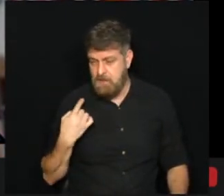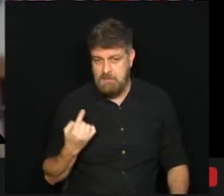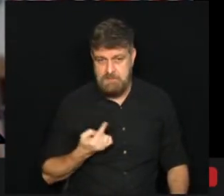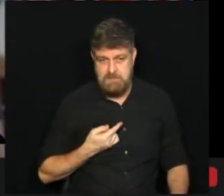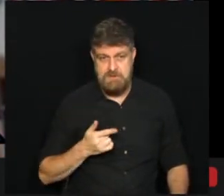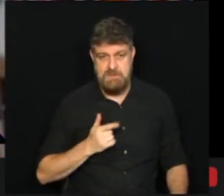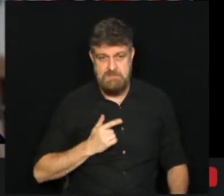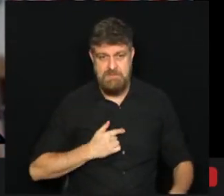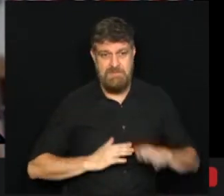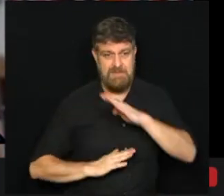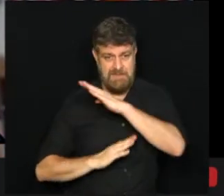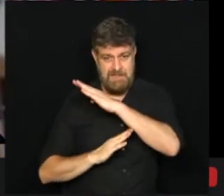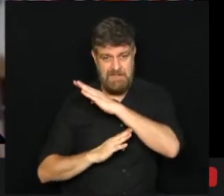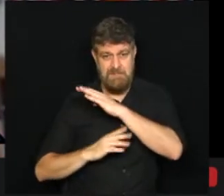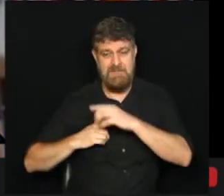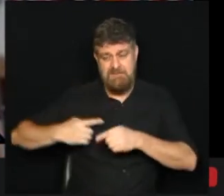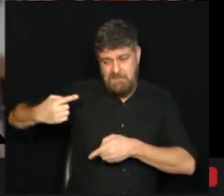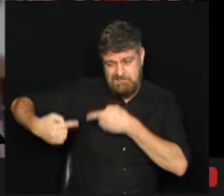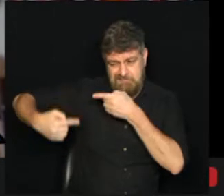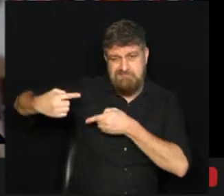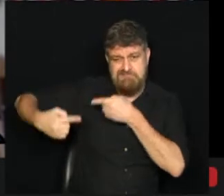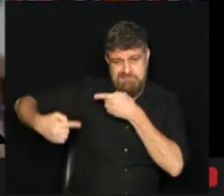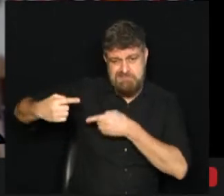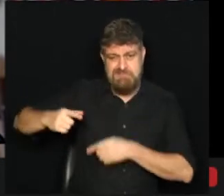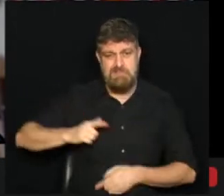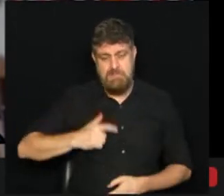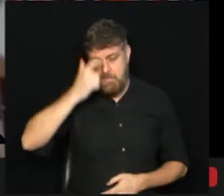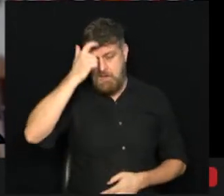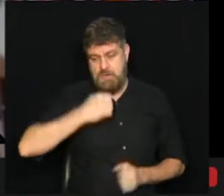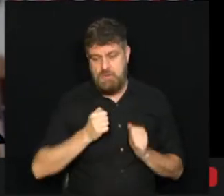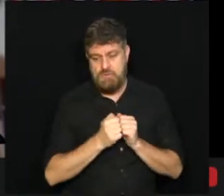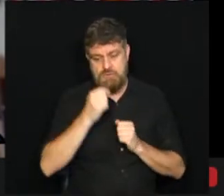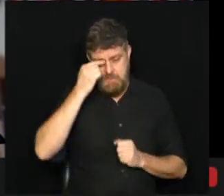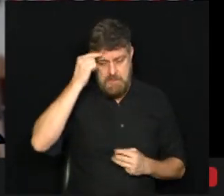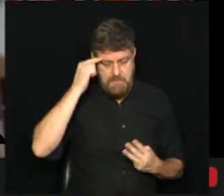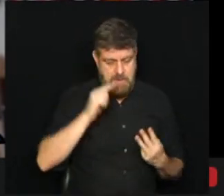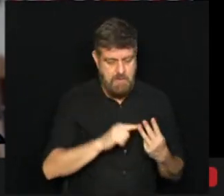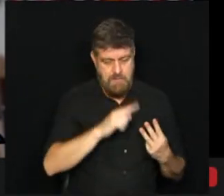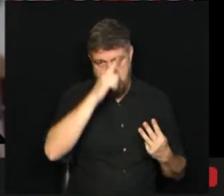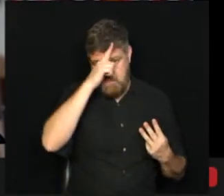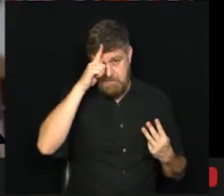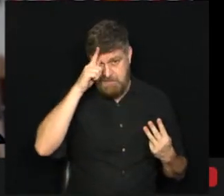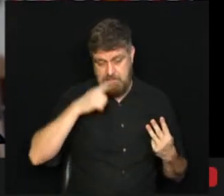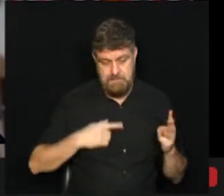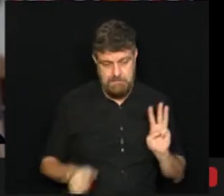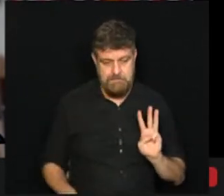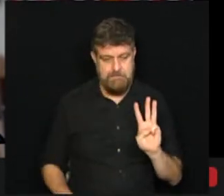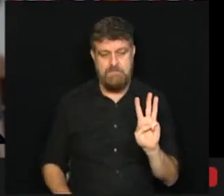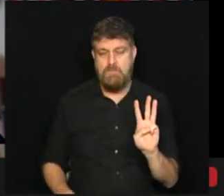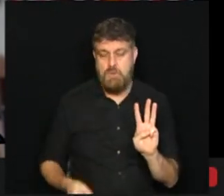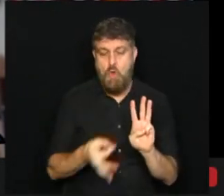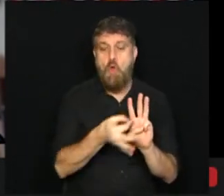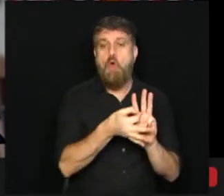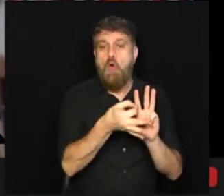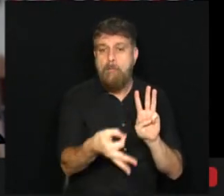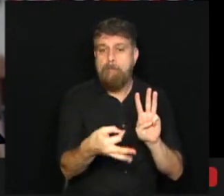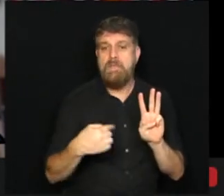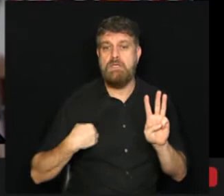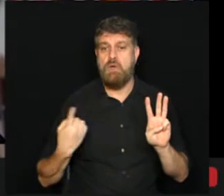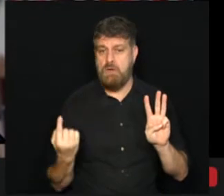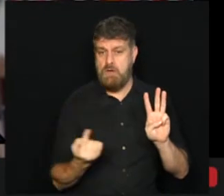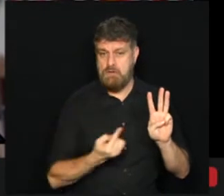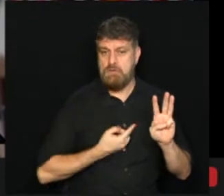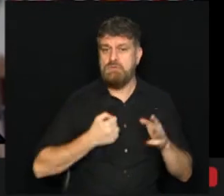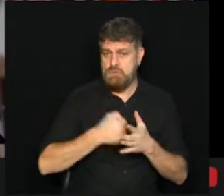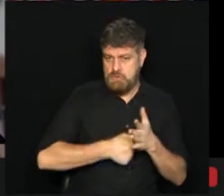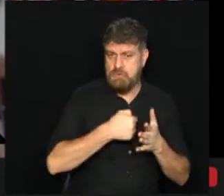na última sessão da Câmara de Vereadores. Eu, a vereadora Paula Miguel, o vereador Gustavo Peta, nos posicionamos no sentido de defender